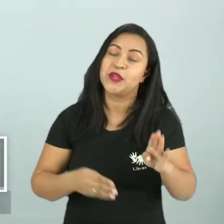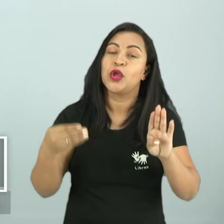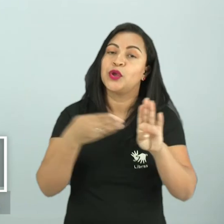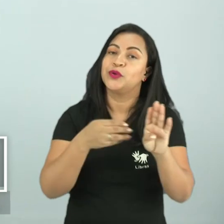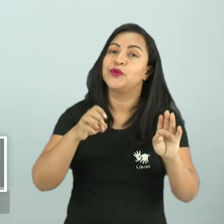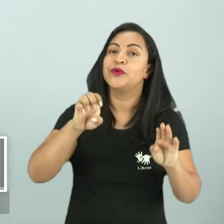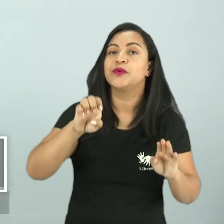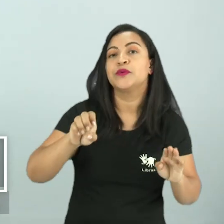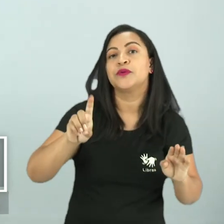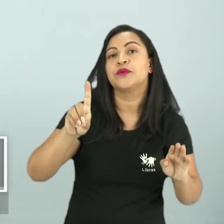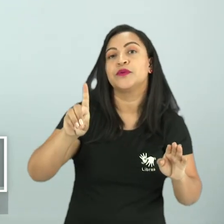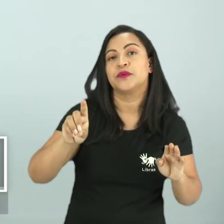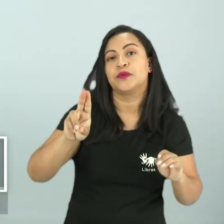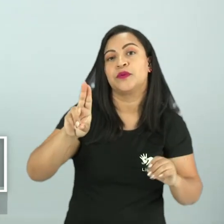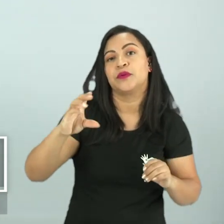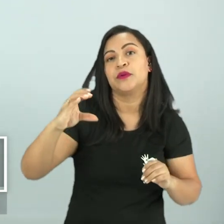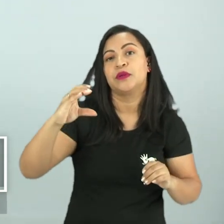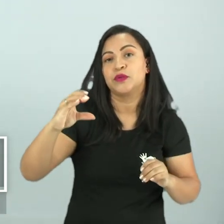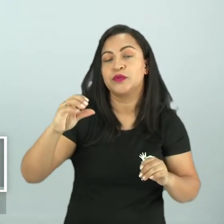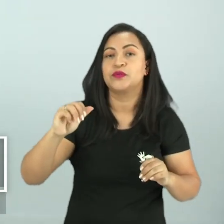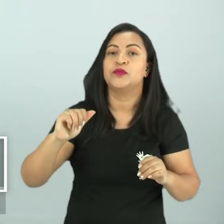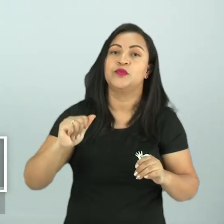portal, acesse